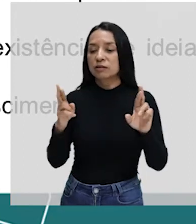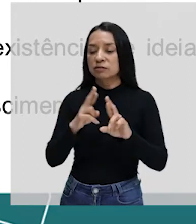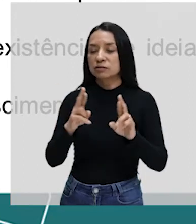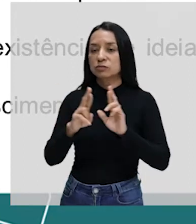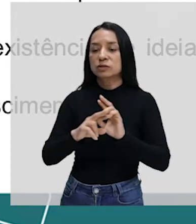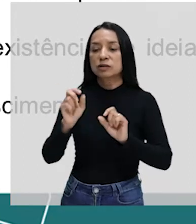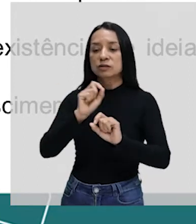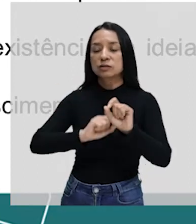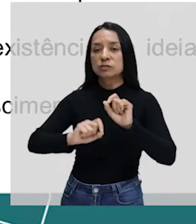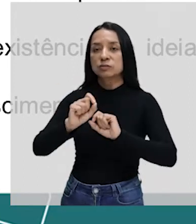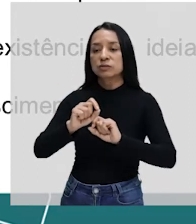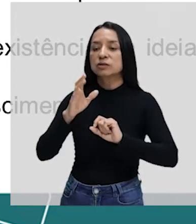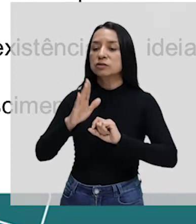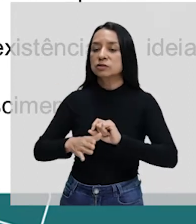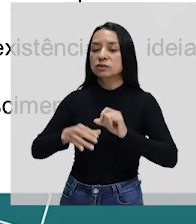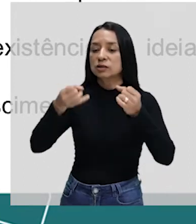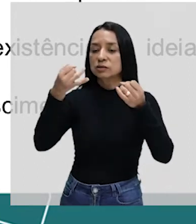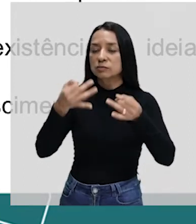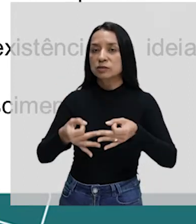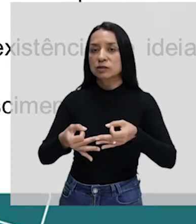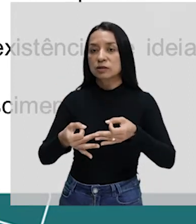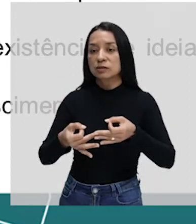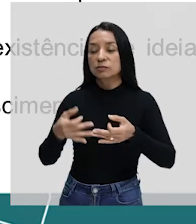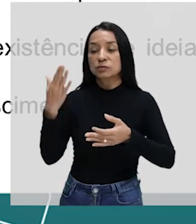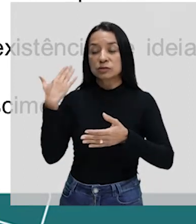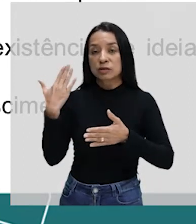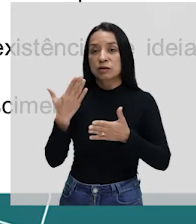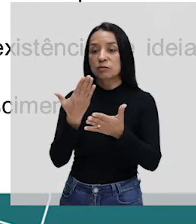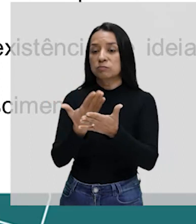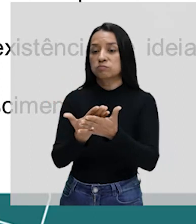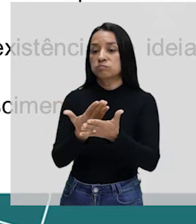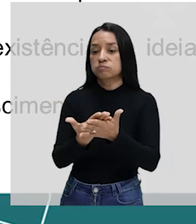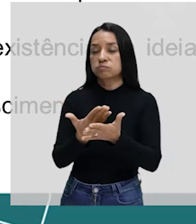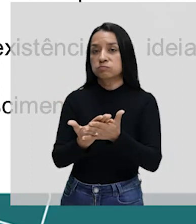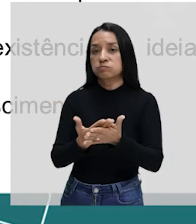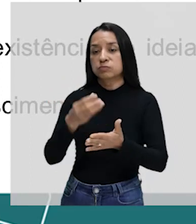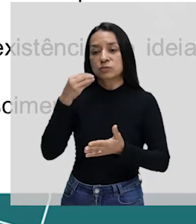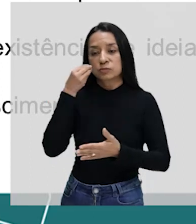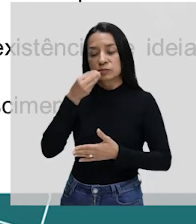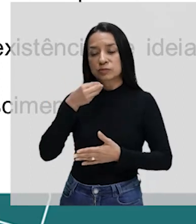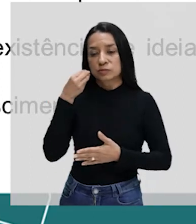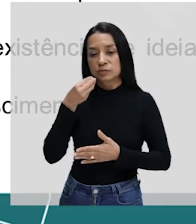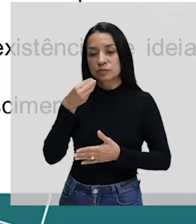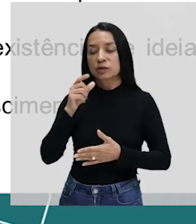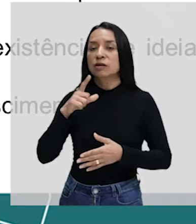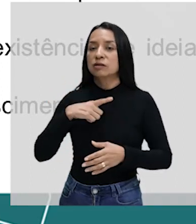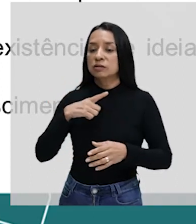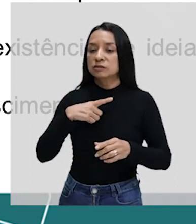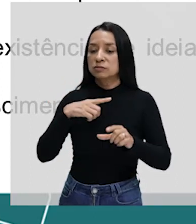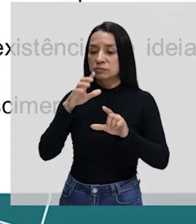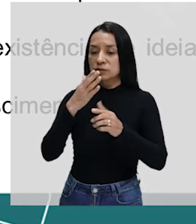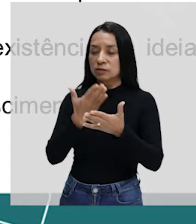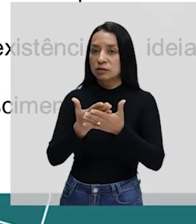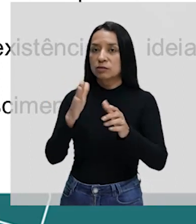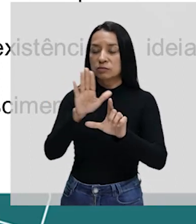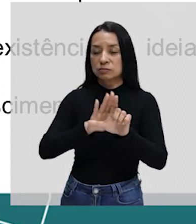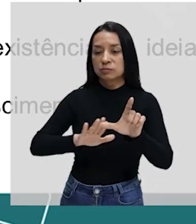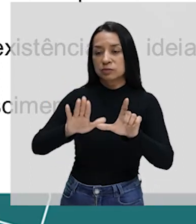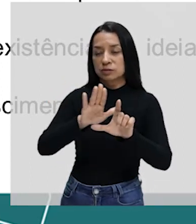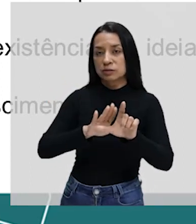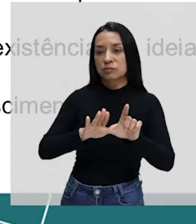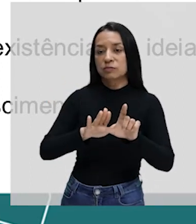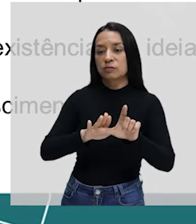vocês durante a teoria, porque nós já temos aula aqui na plataforma. Te convido a ir até a